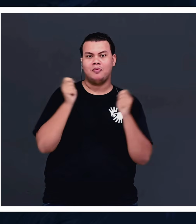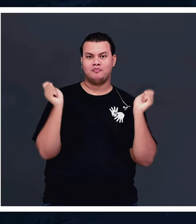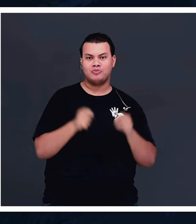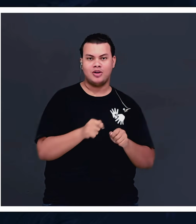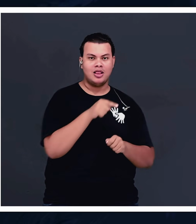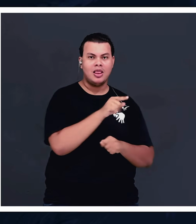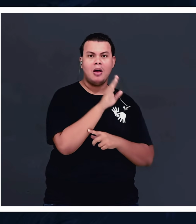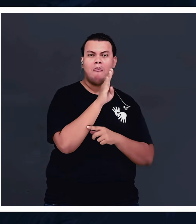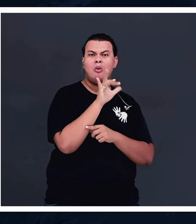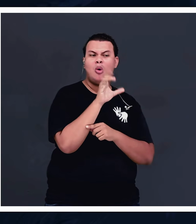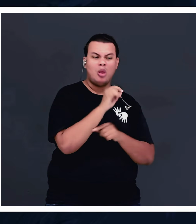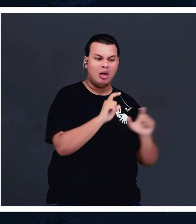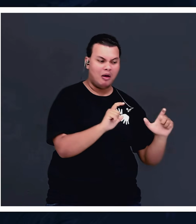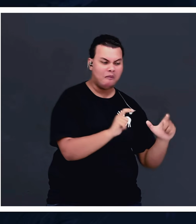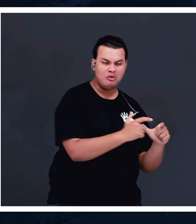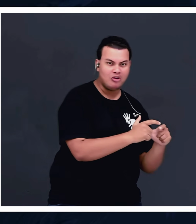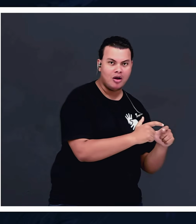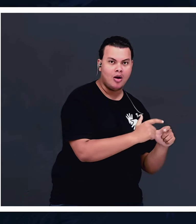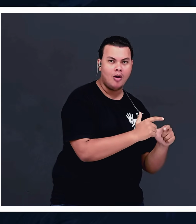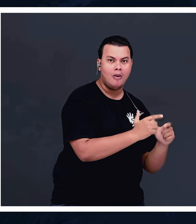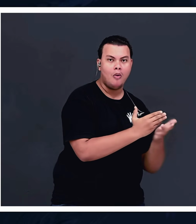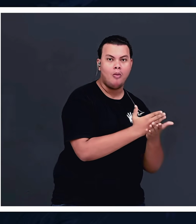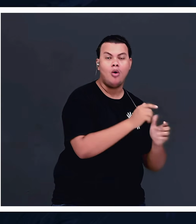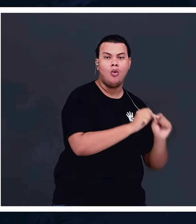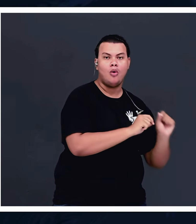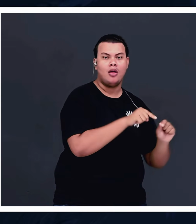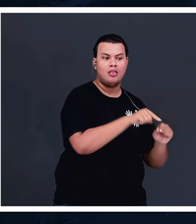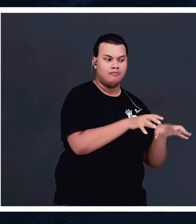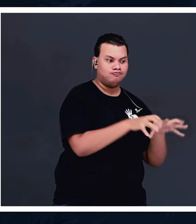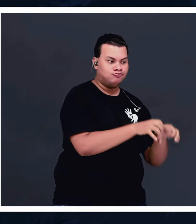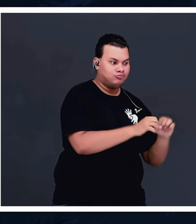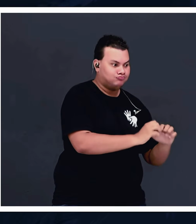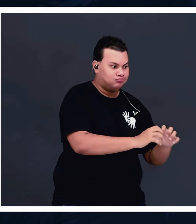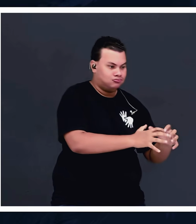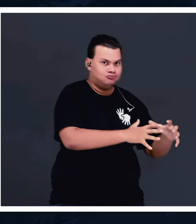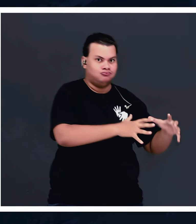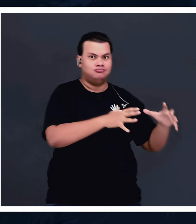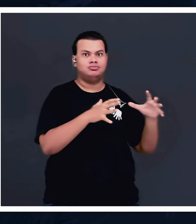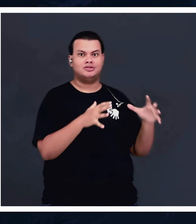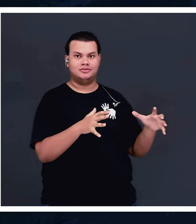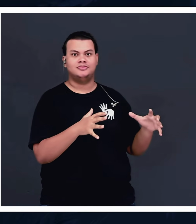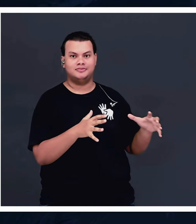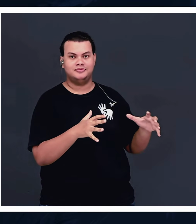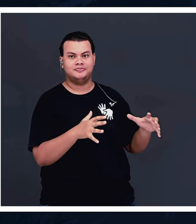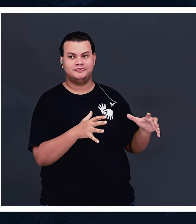aquele bolinho de trigo ali e passa a ser uma massa enorme.